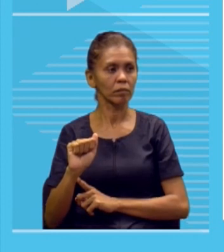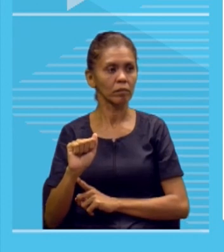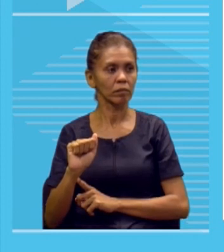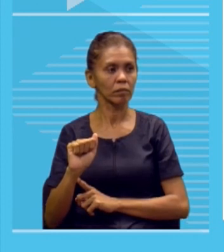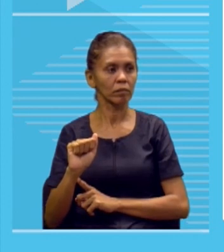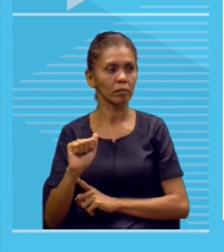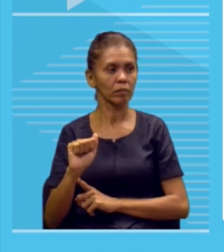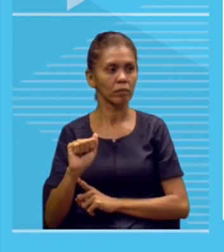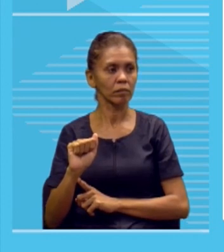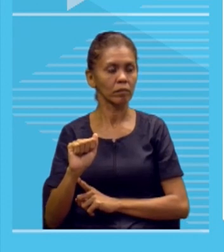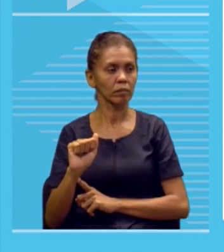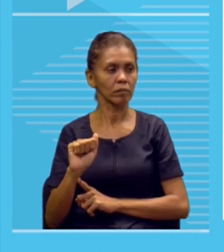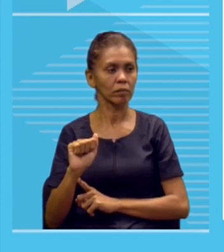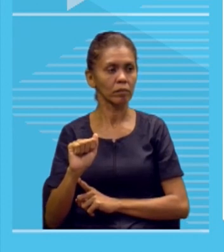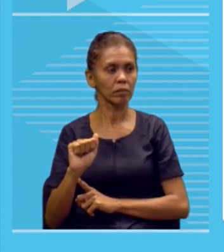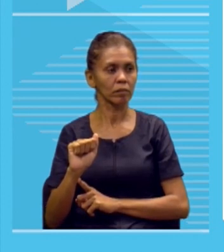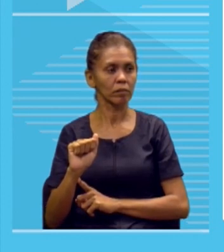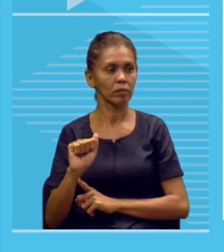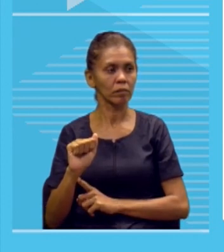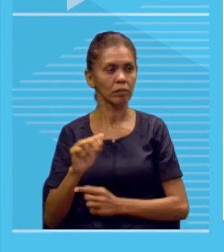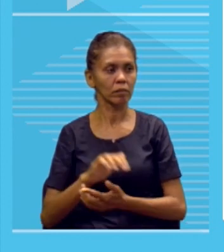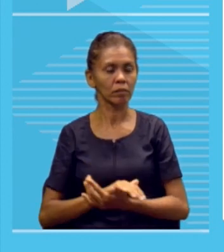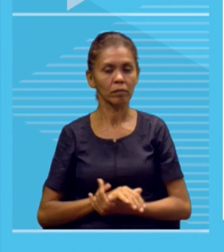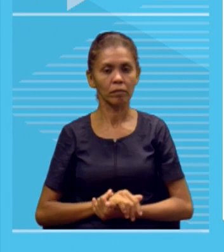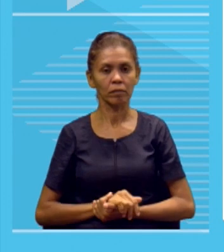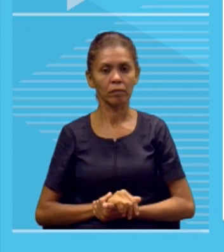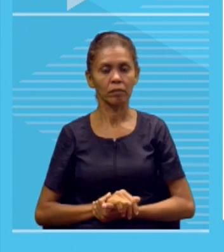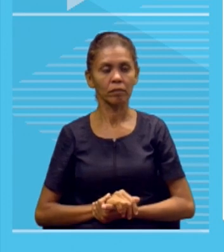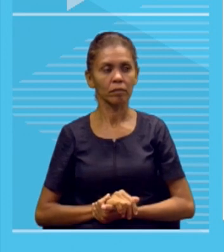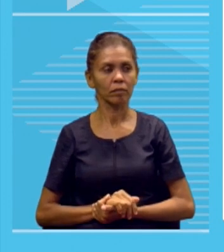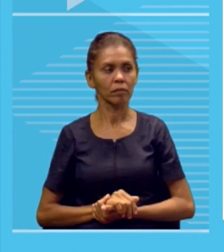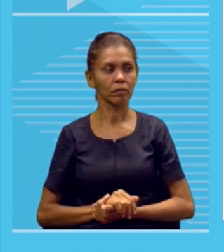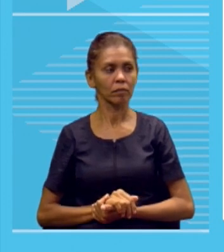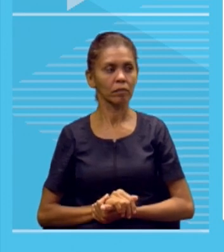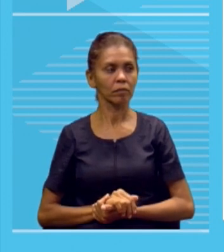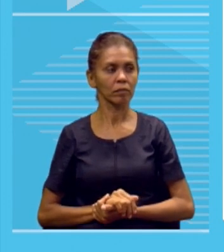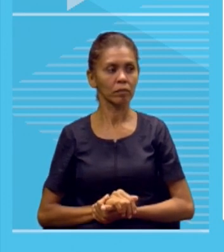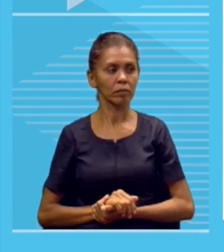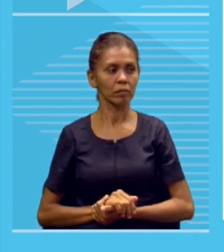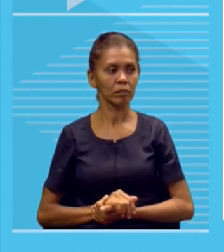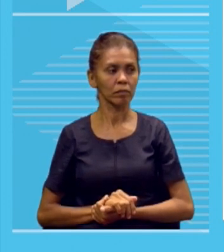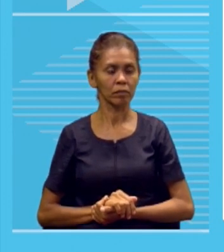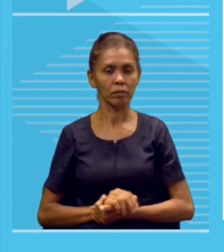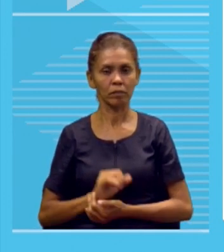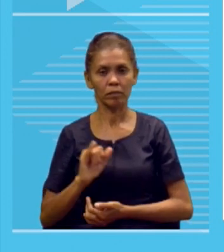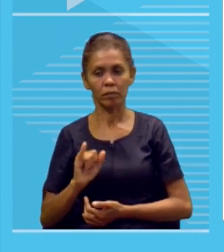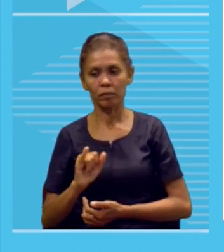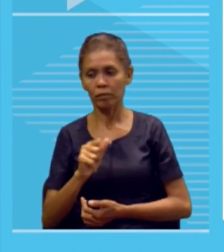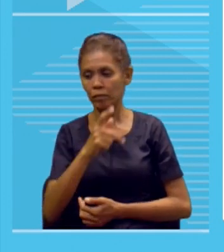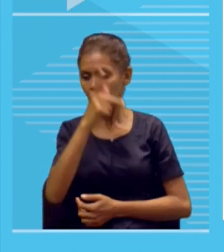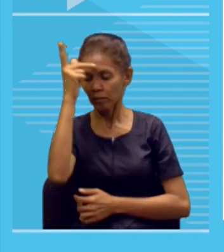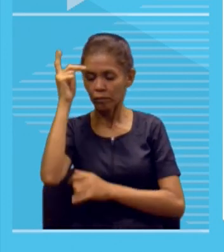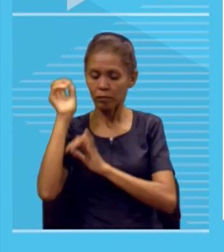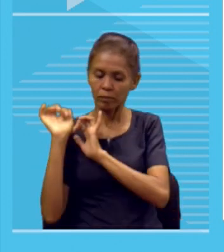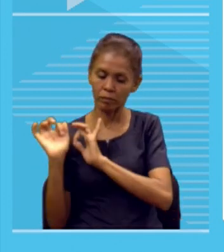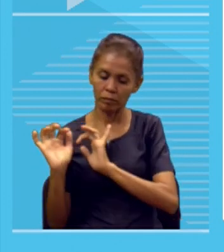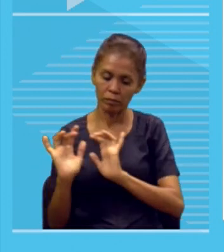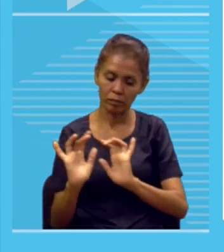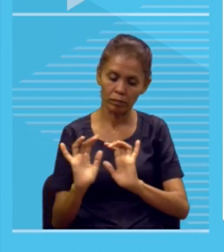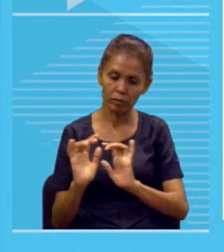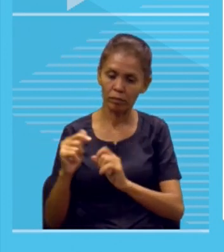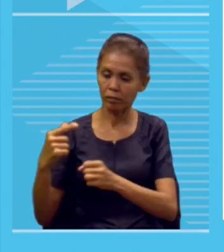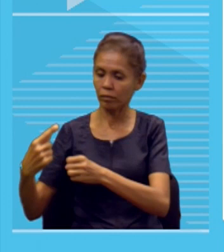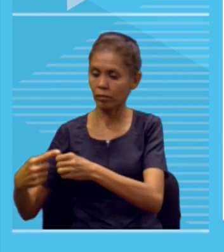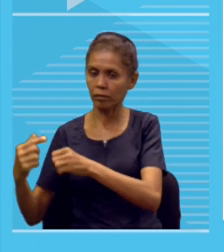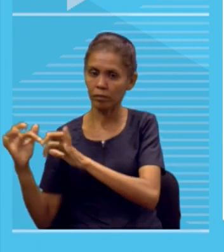campo para a cidade. Bom, se as pessoas, né, o que a gente tem é que essas pessoas se deslocam do campo para a cidade porque